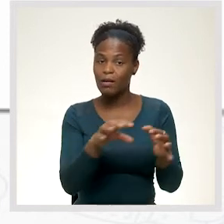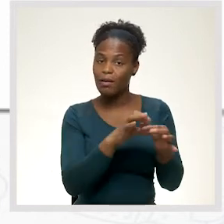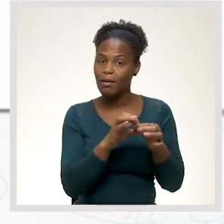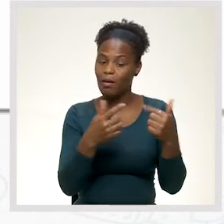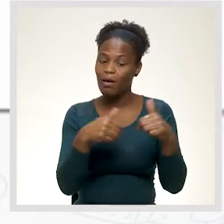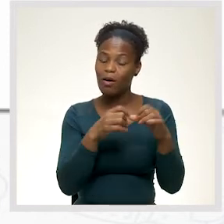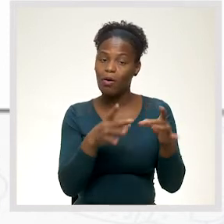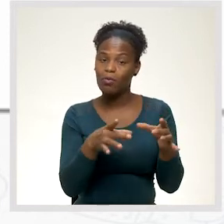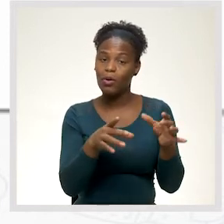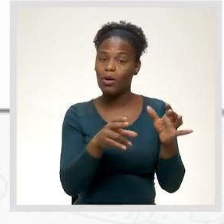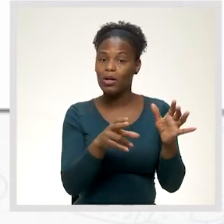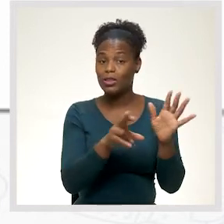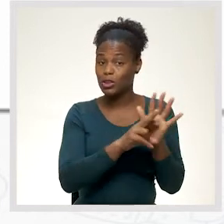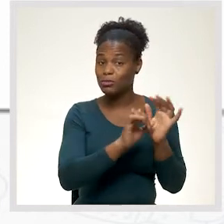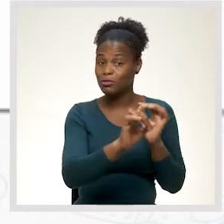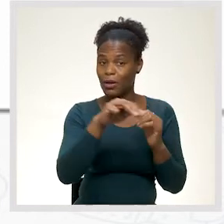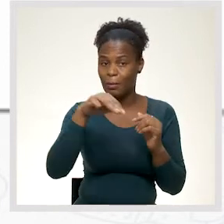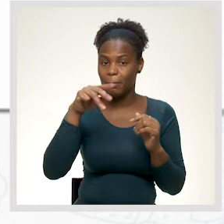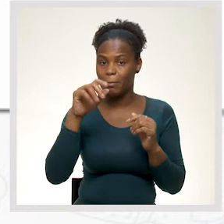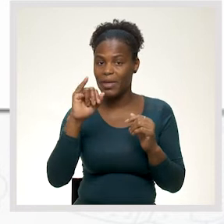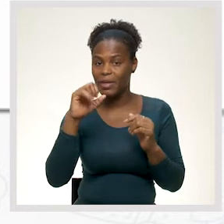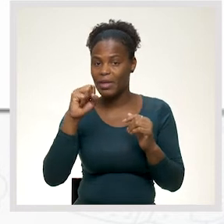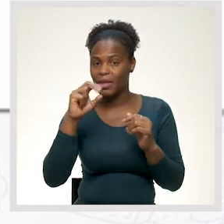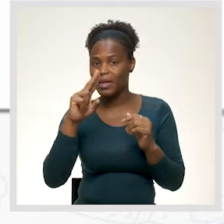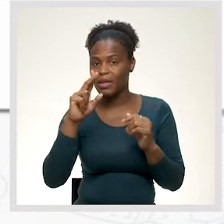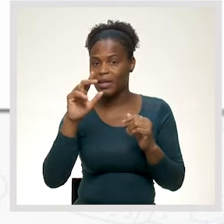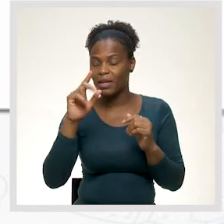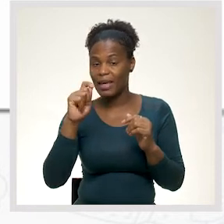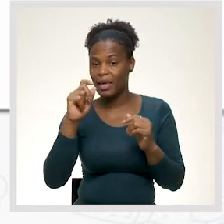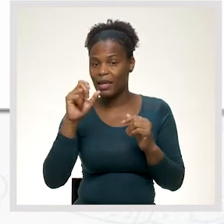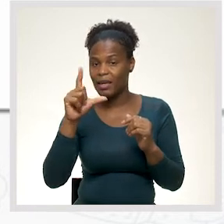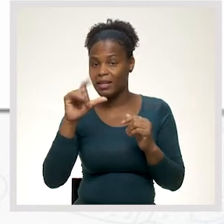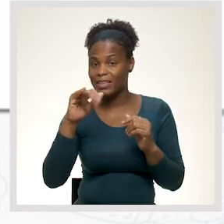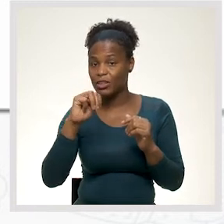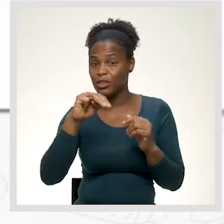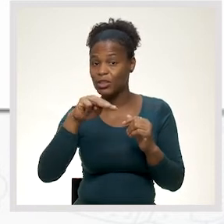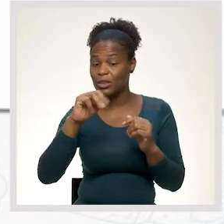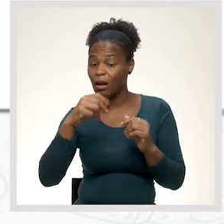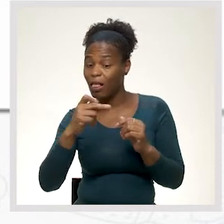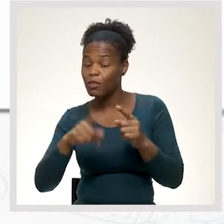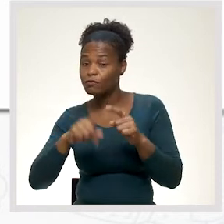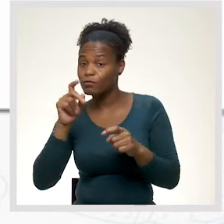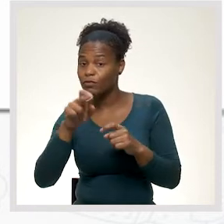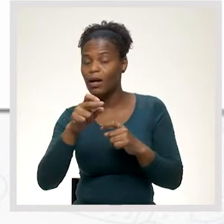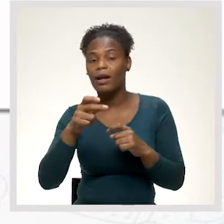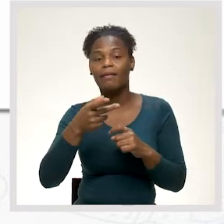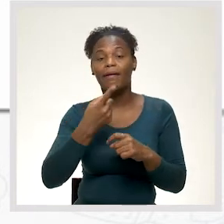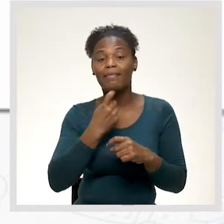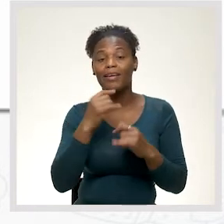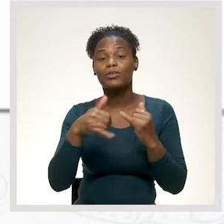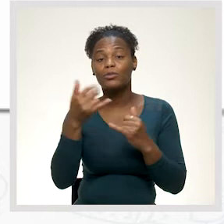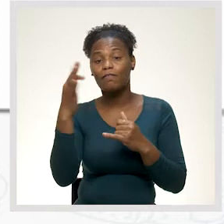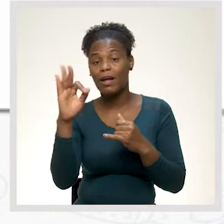contra o regime miguelista, foi obrigado a exilar-se, primeiro em Inglaterra e depois em França. No